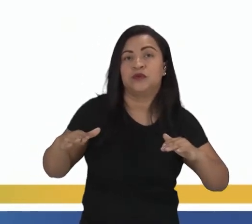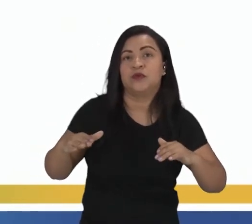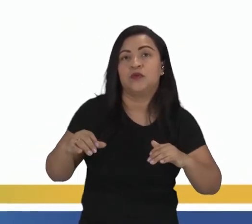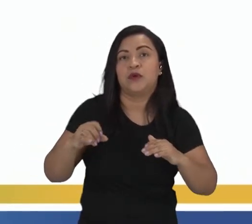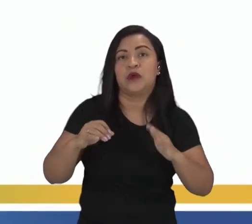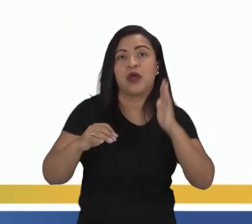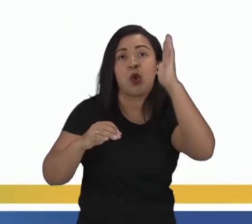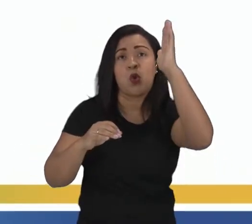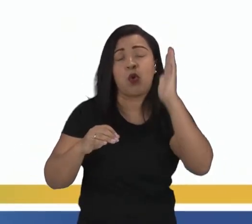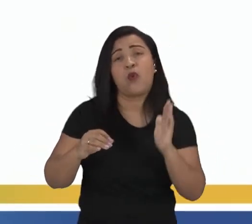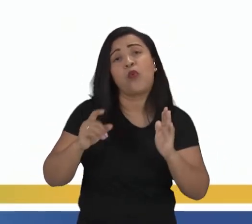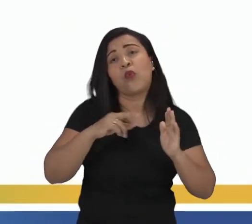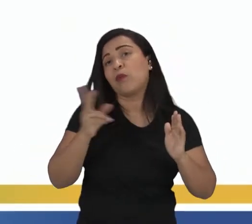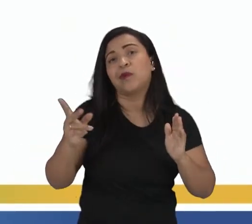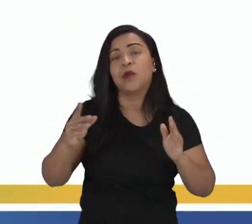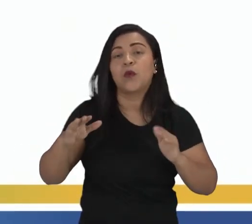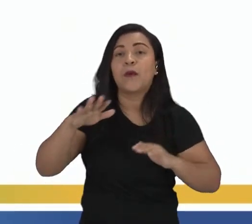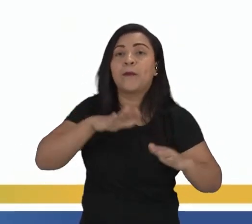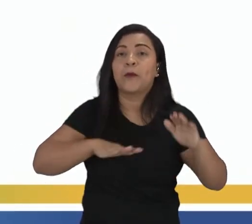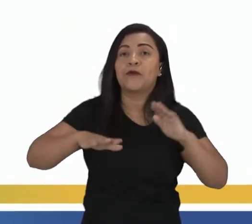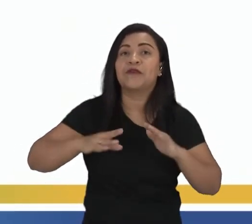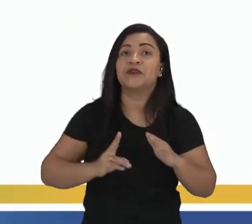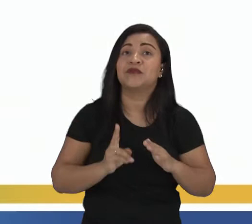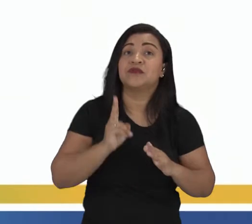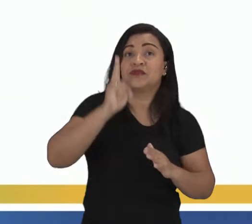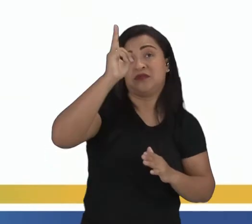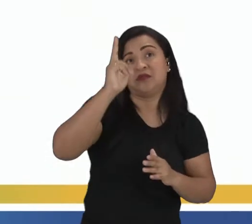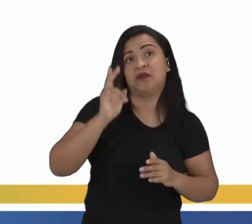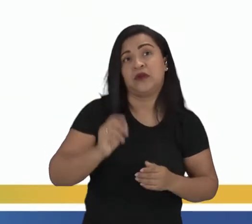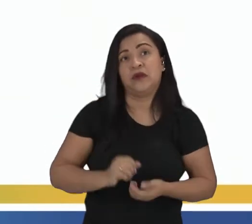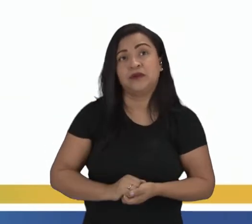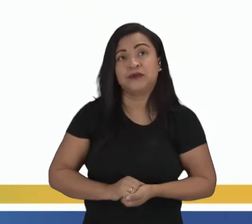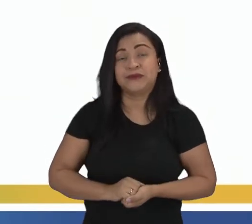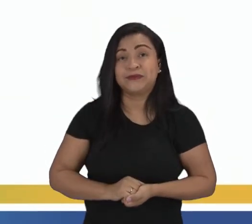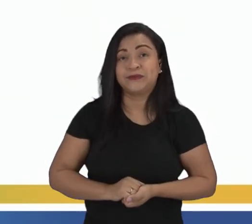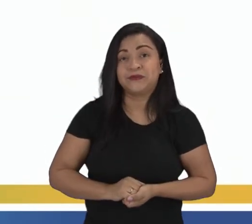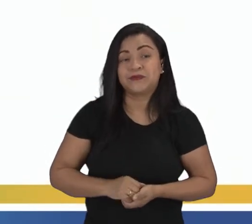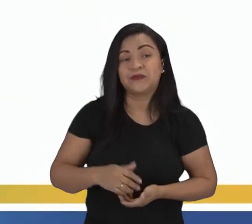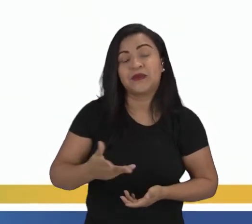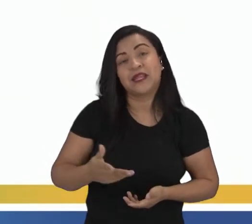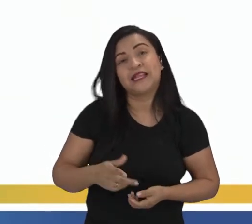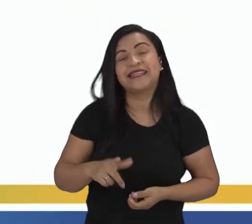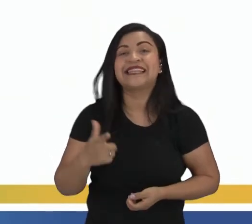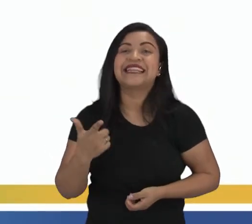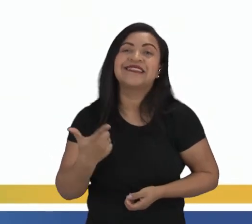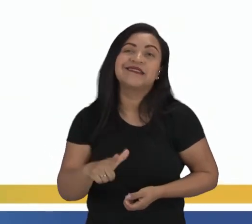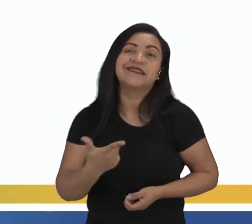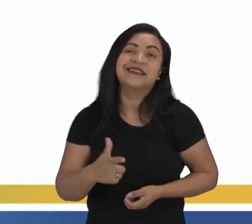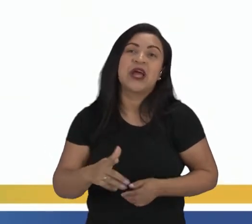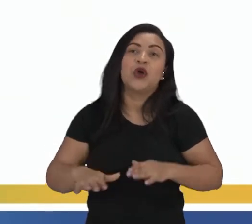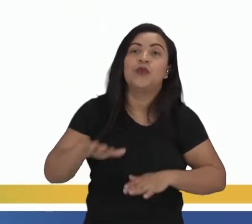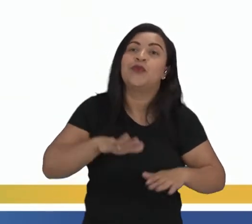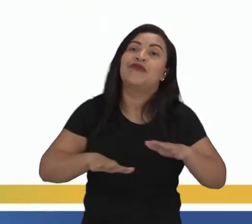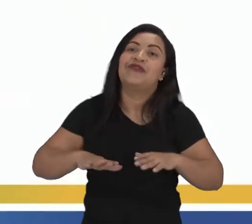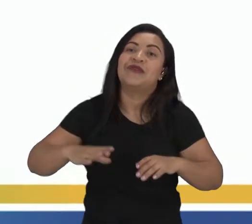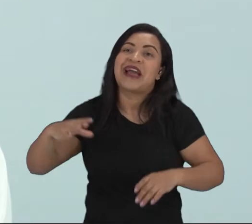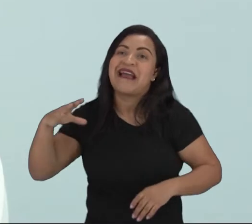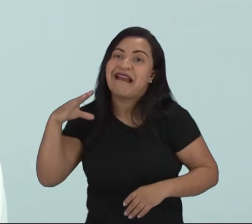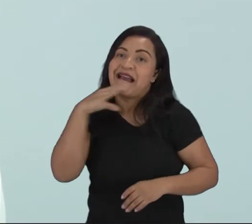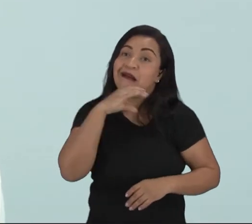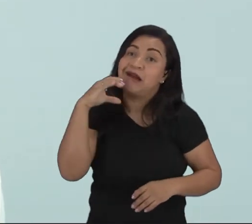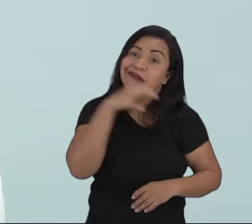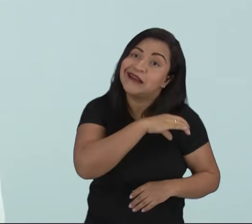na direção vertical, o corpo nessa direção, ele não tem movimentação, não tem aceleração,